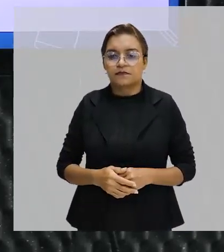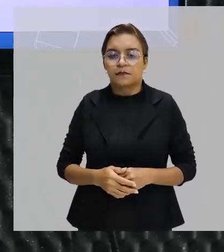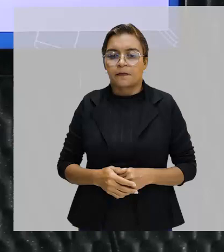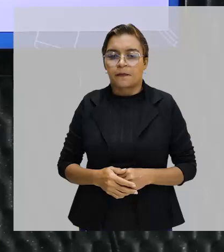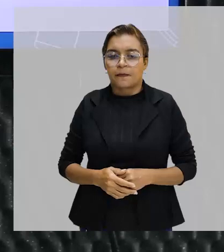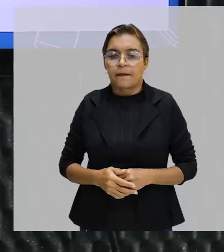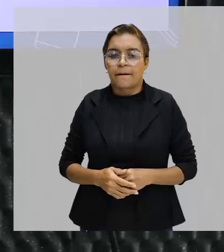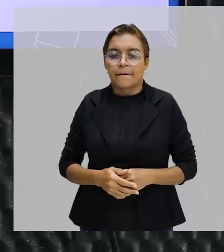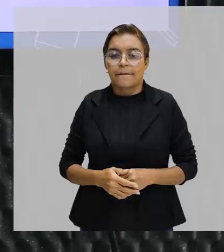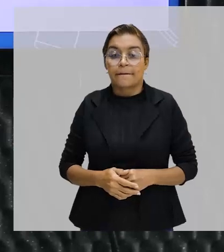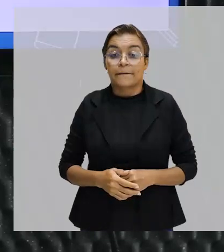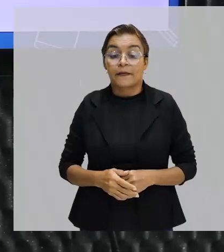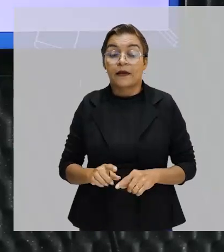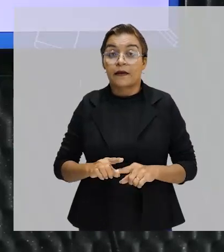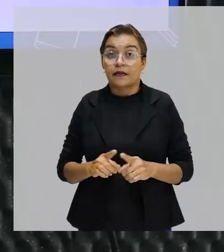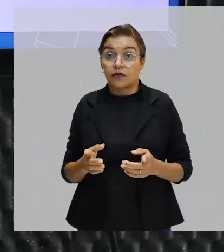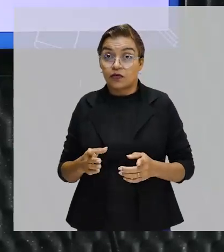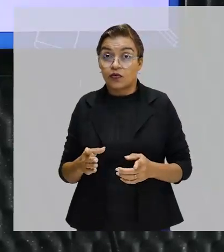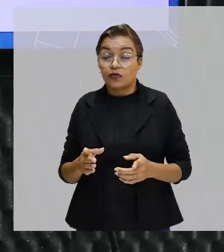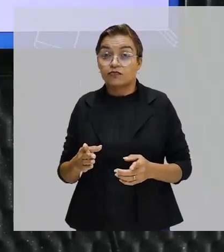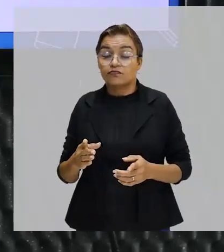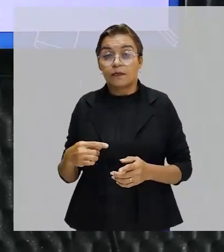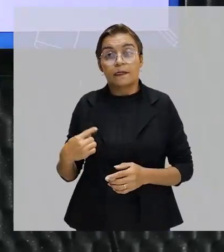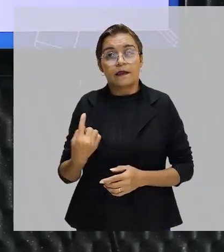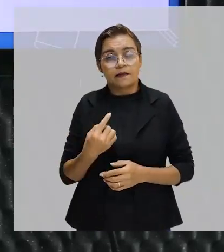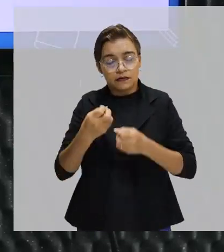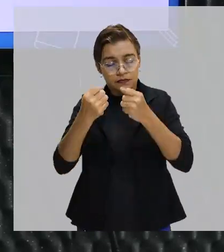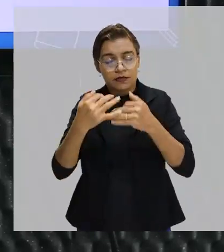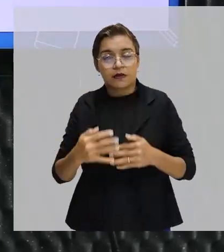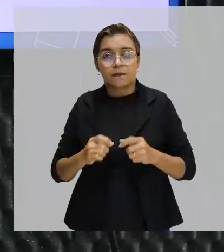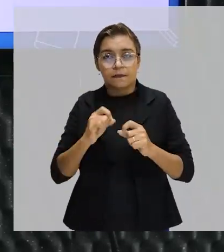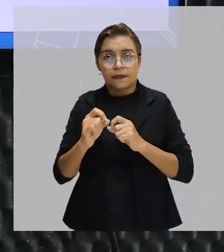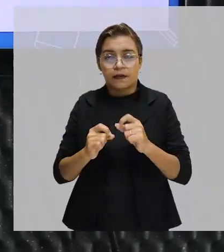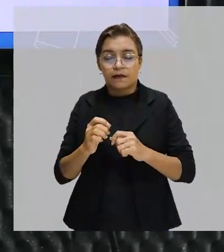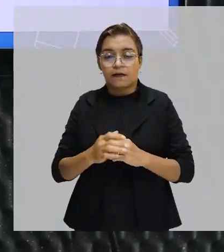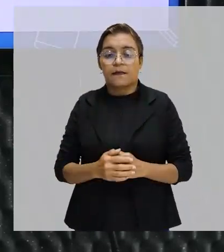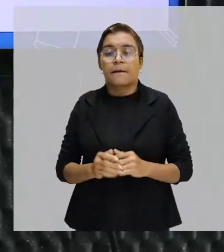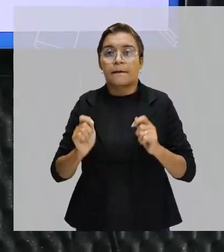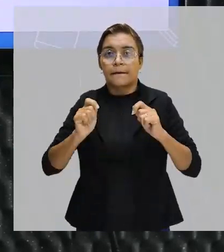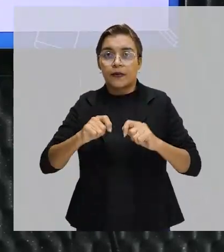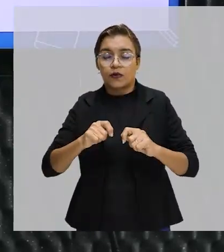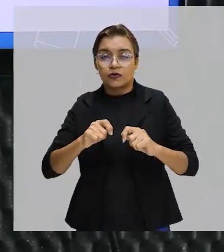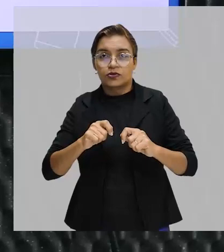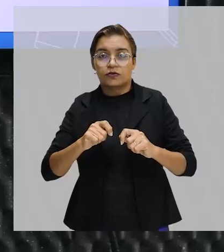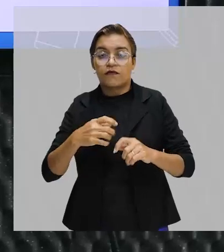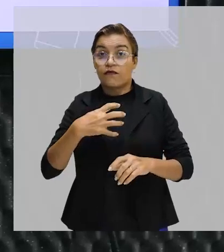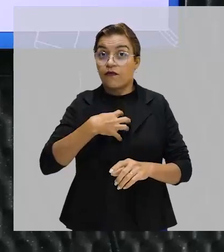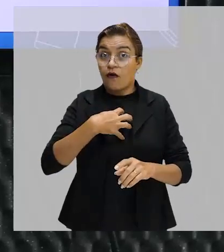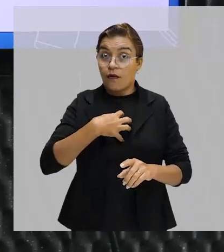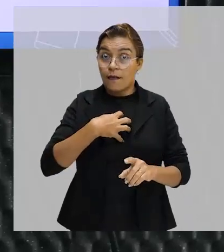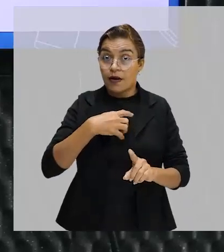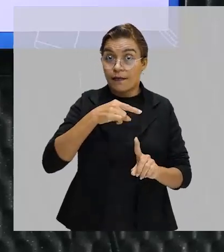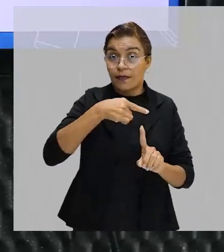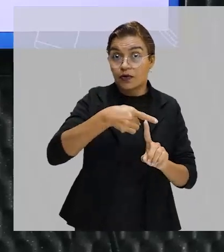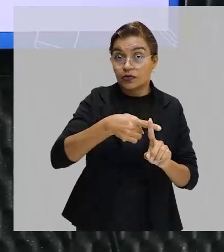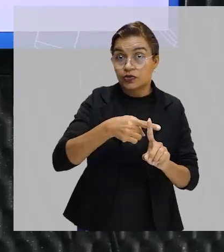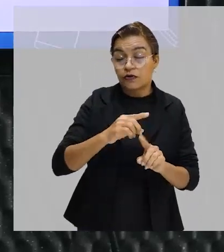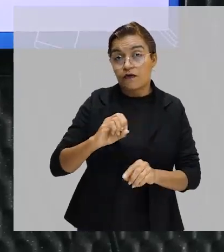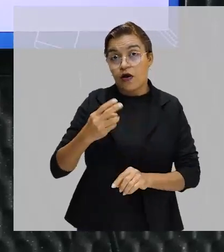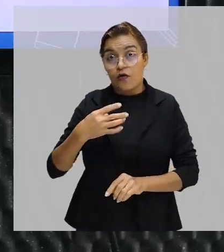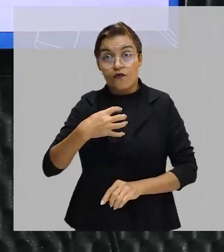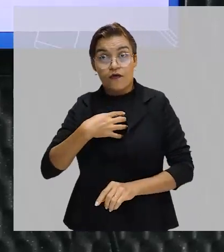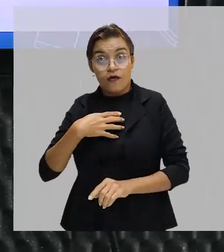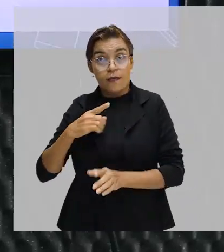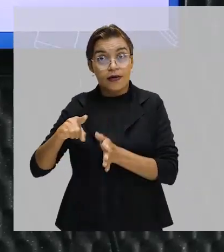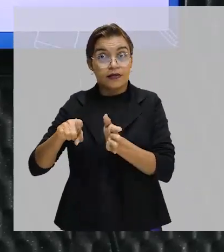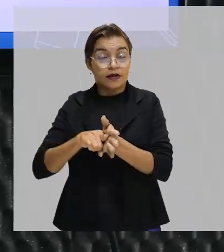ambiguidade. E aí a gente começa dizendo que a ambiguidade ela pode ser positiva ou ela pode ser negativa.